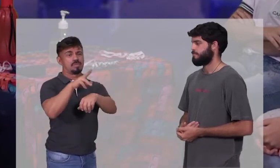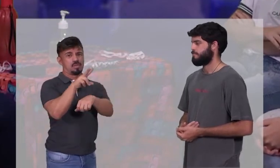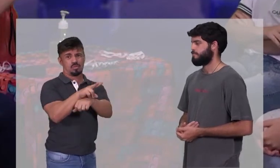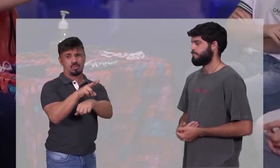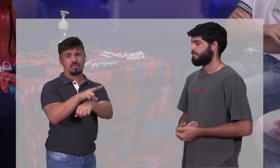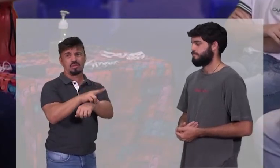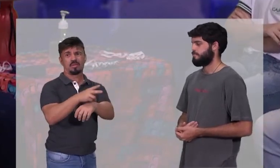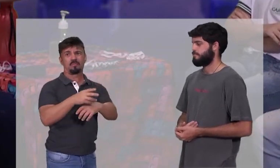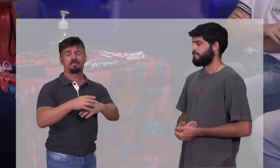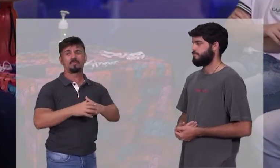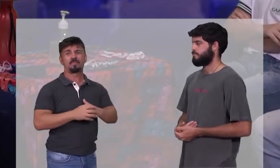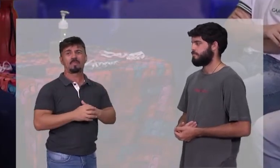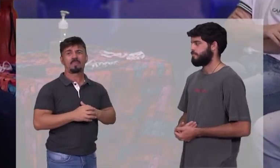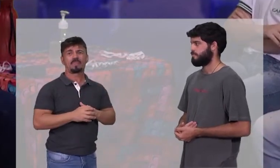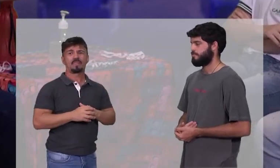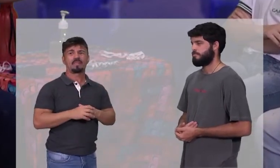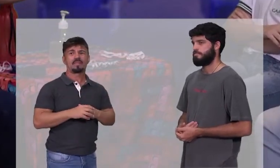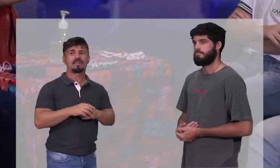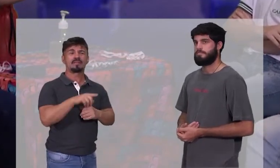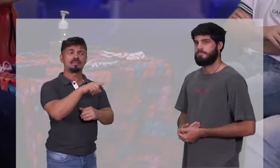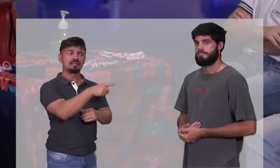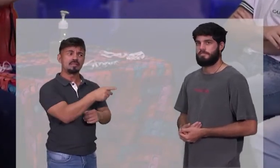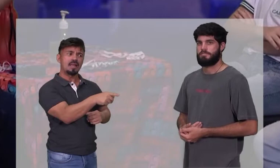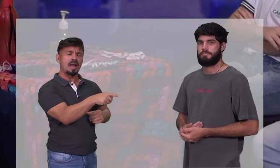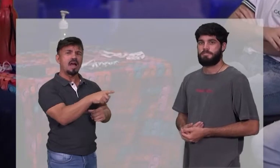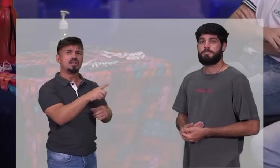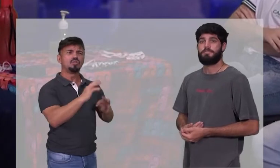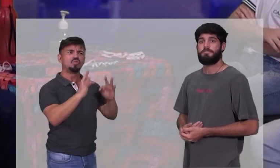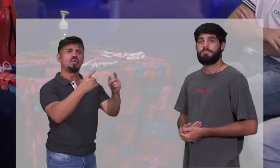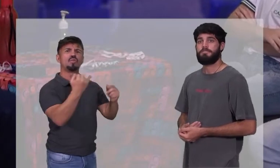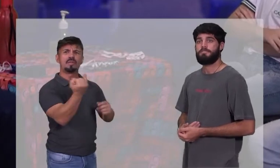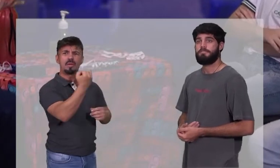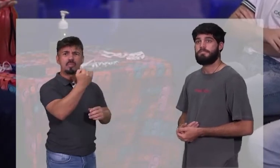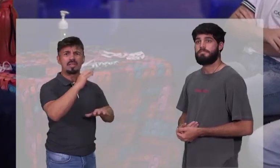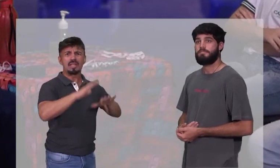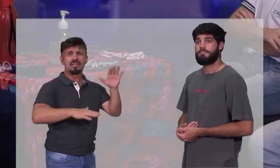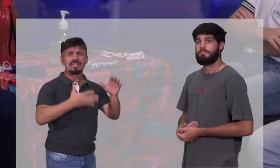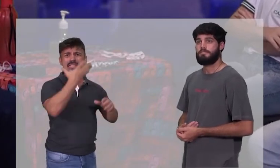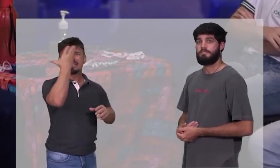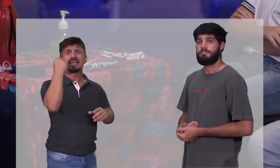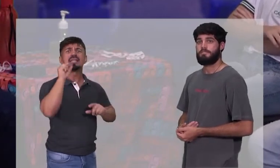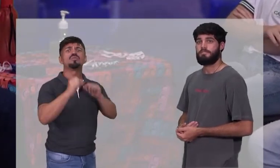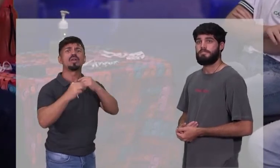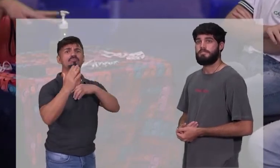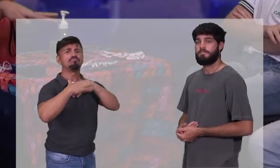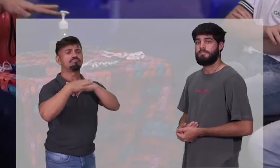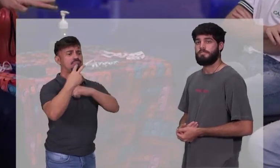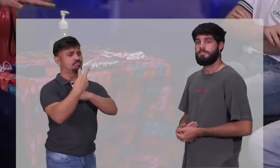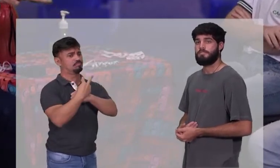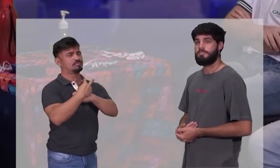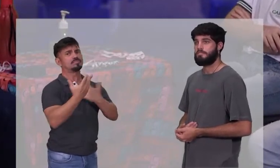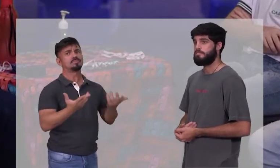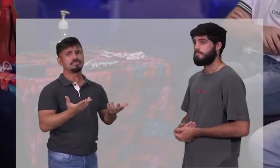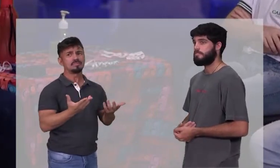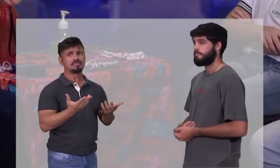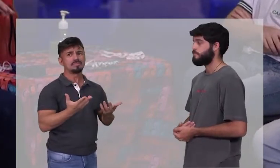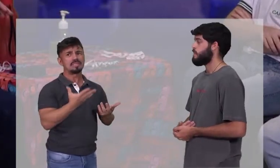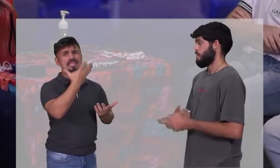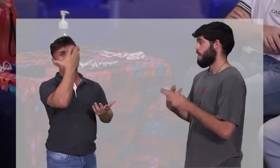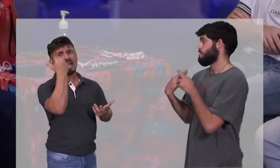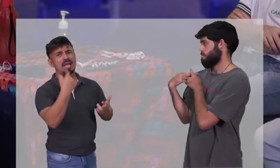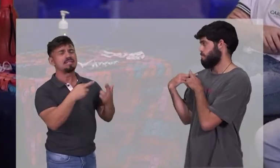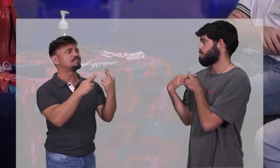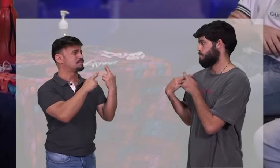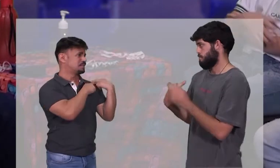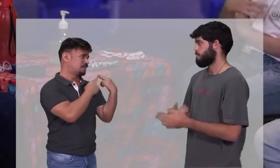sua auto... Eu gostei muito do que você falou, Ariel. Que a Ariel falou que todos são importantes. Só que tem gente, às vezes, que tá esquecendo um pouquinho do autocuidado. Tem gente que, às vezes, esquece um